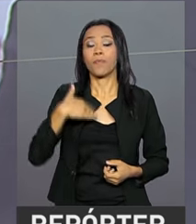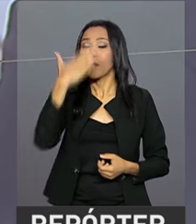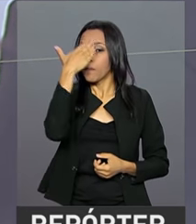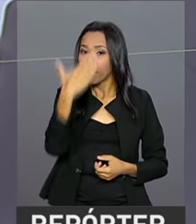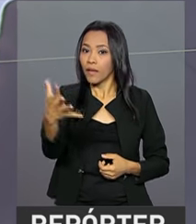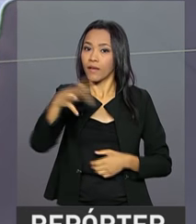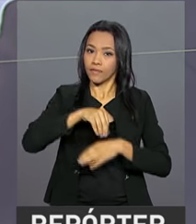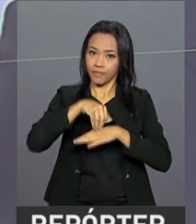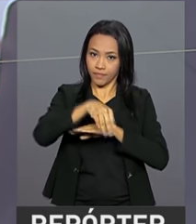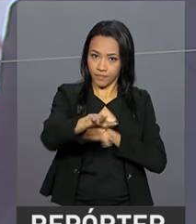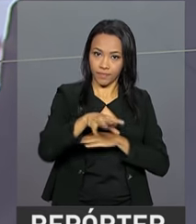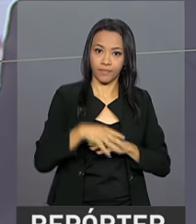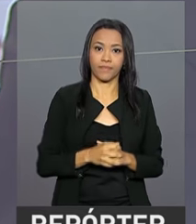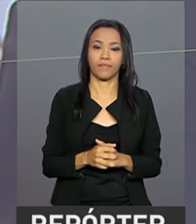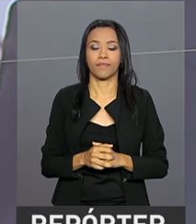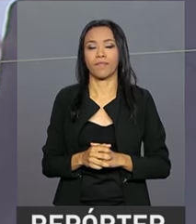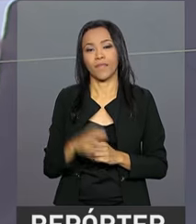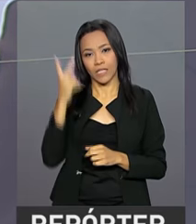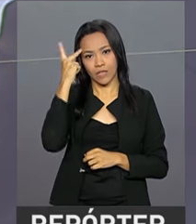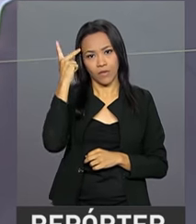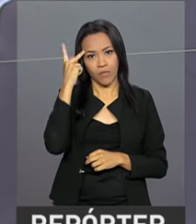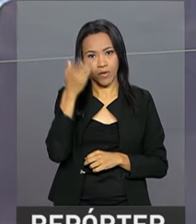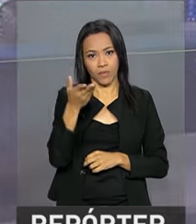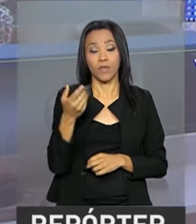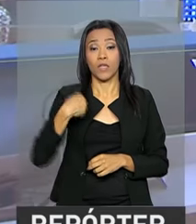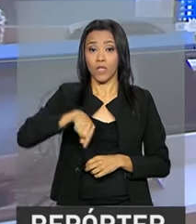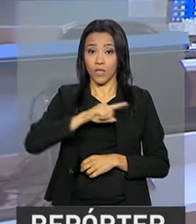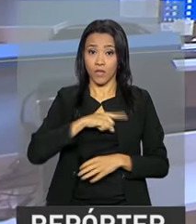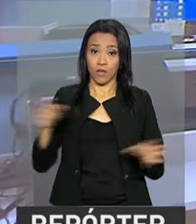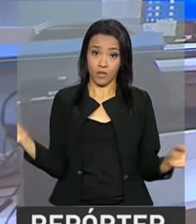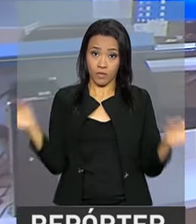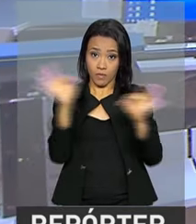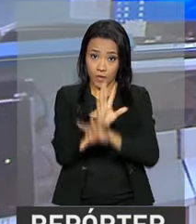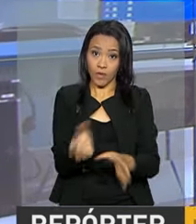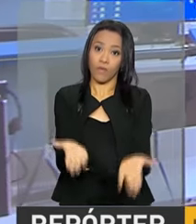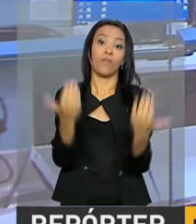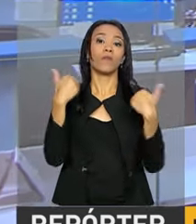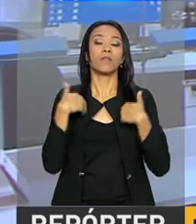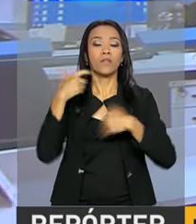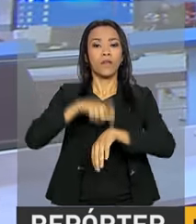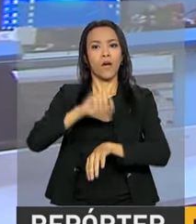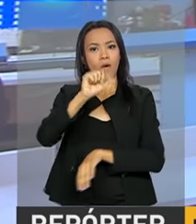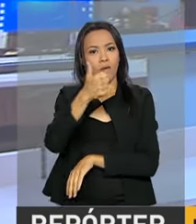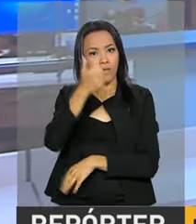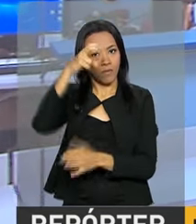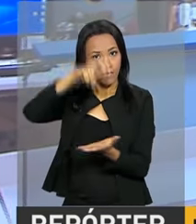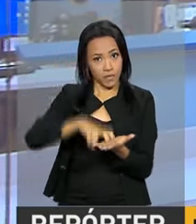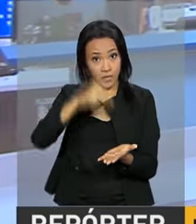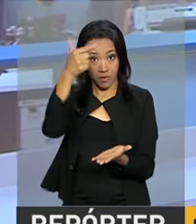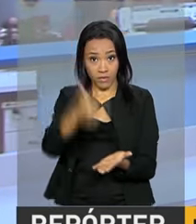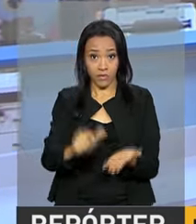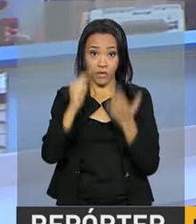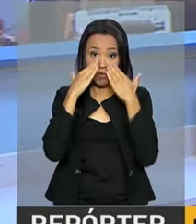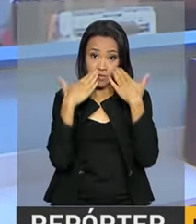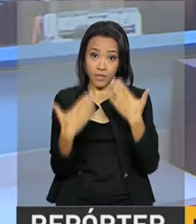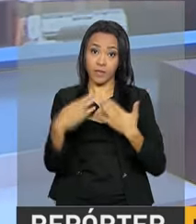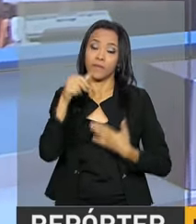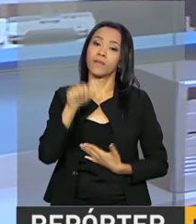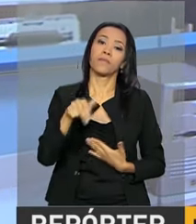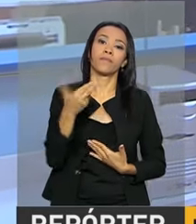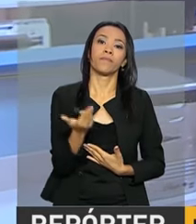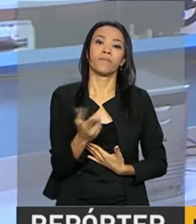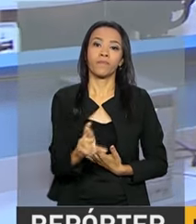suas informações da nossa redação em São Paulo. E nós ficamos por aqui. Voltamos às 11 da manhã na próxima edição do